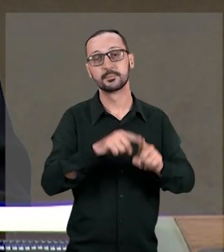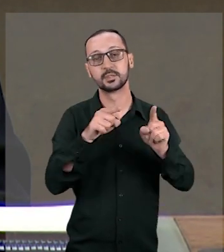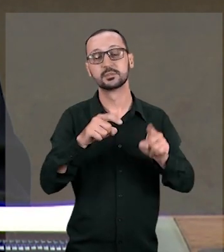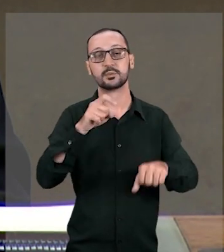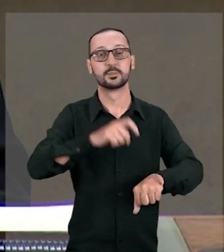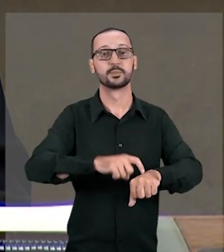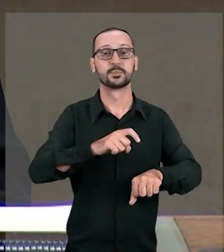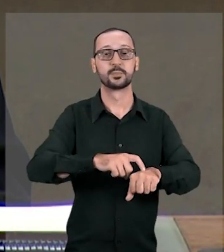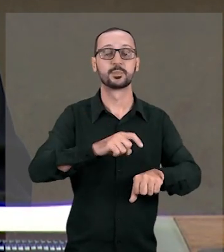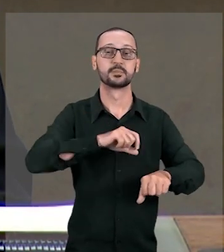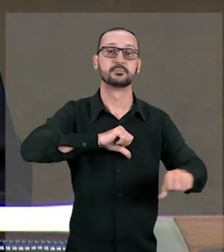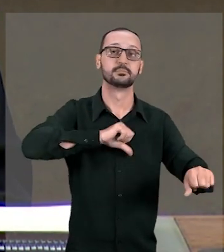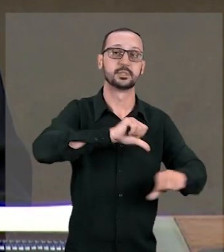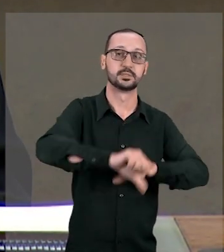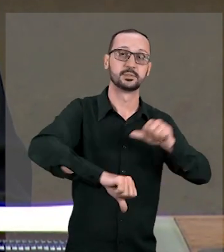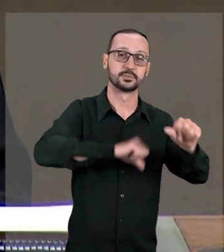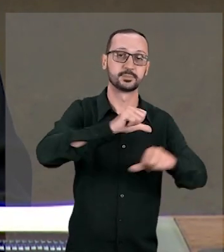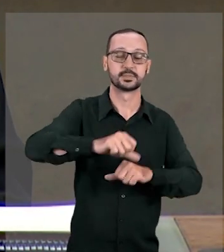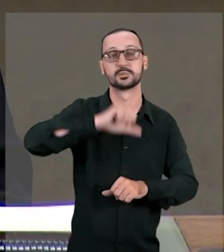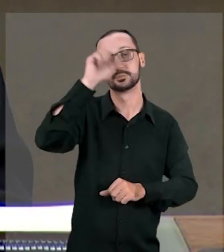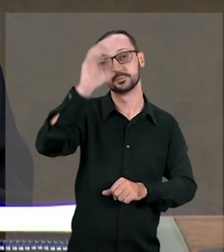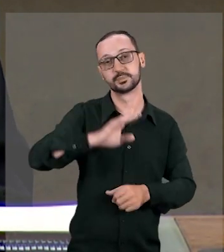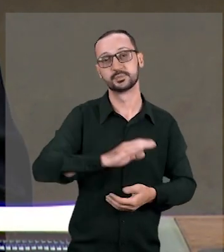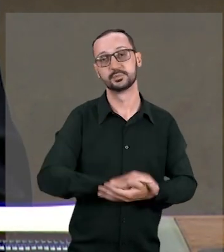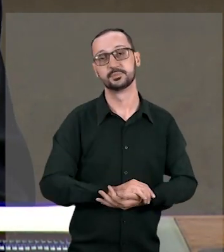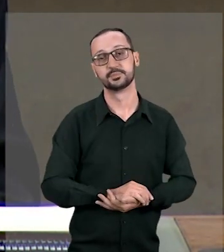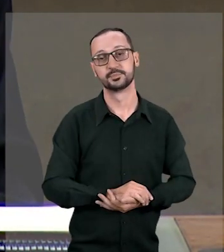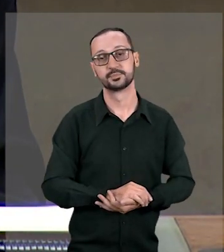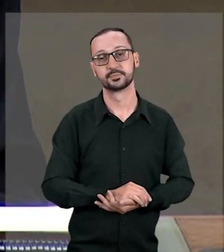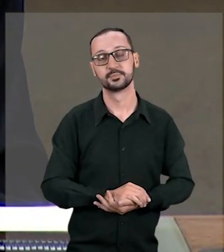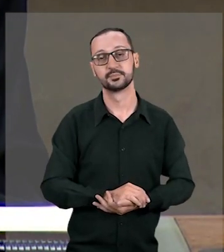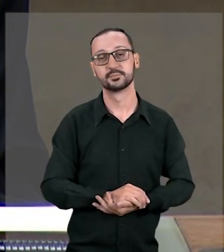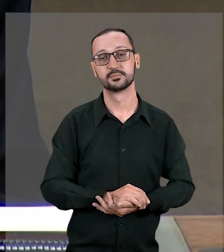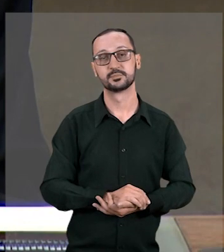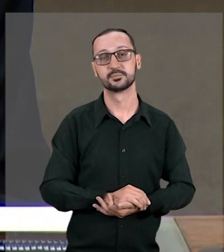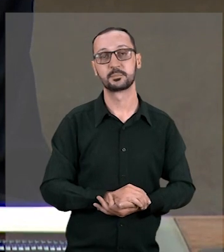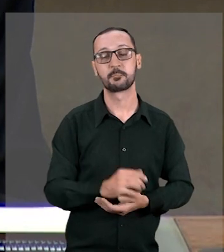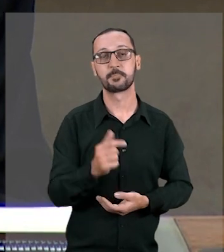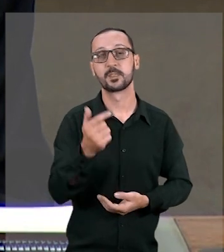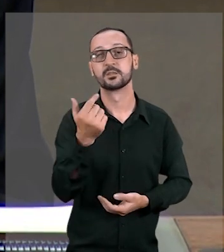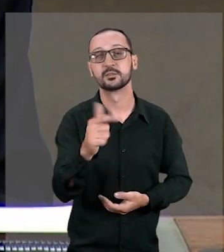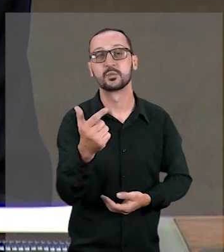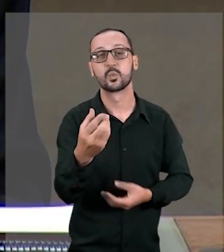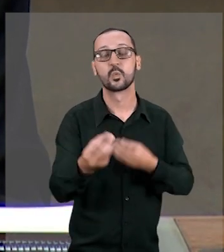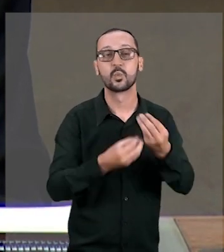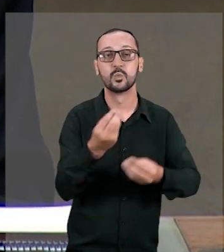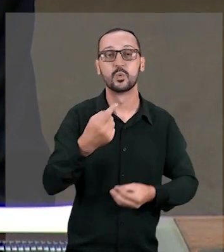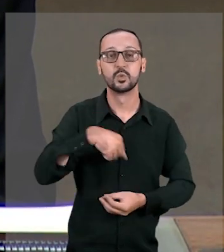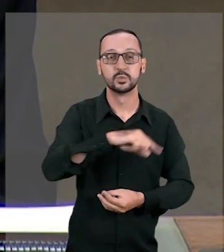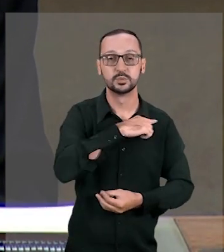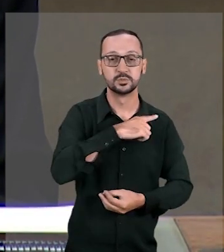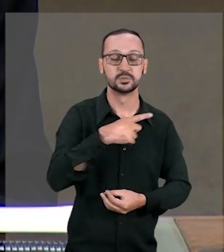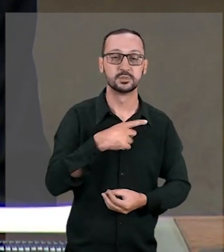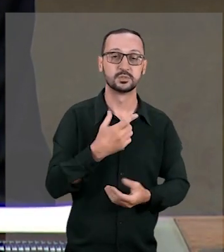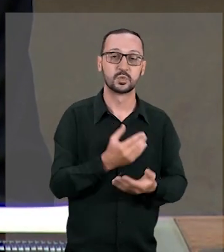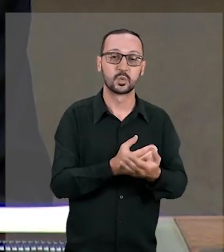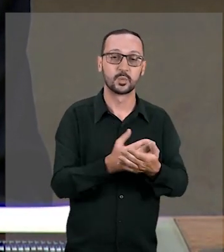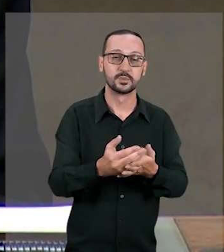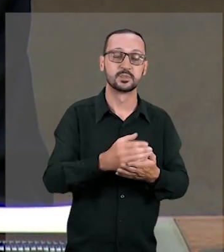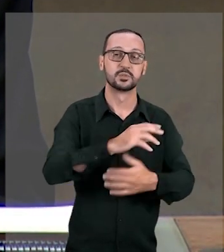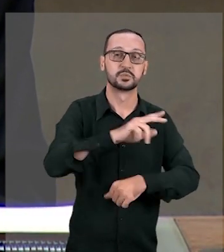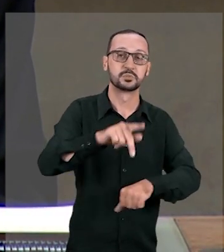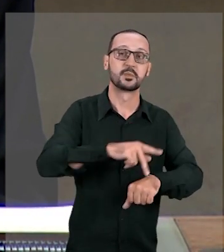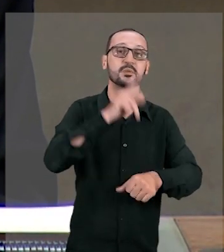esse é o grande momento da transformação brasileira. Não haveria como nós ingressarmos no mundo dos